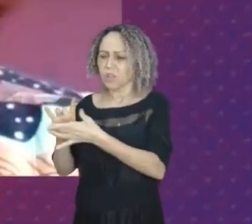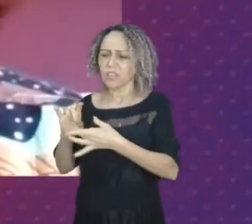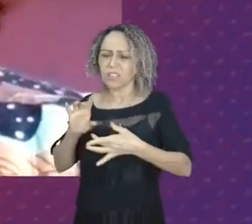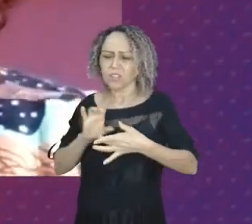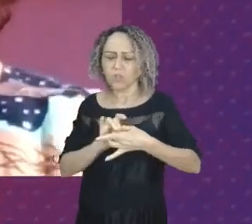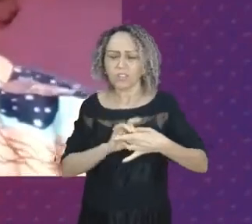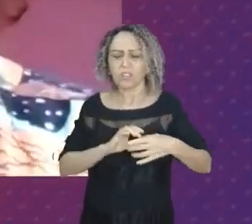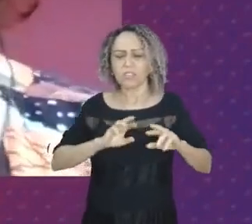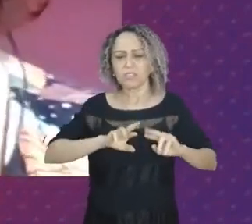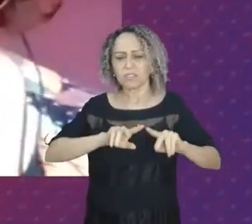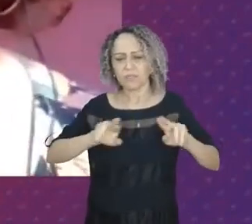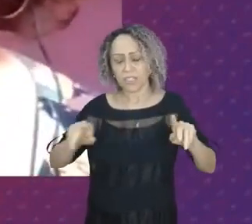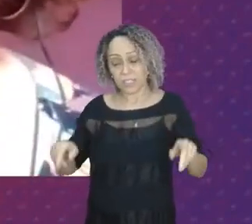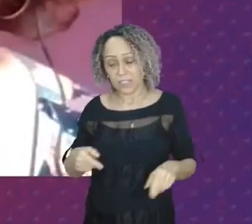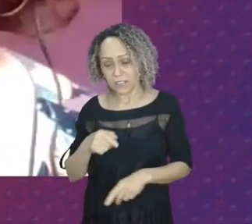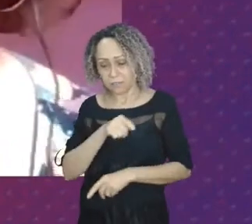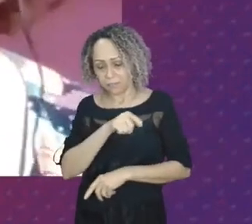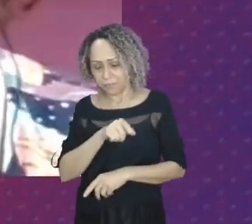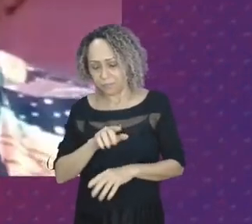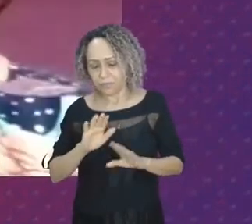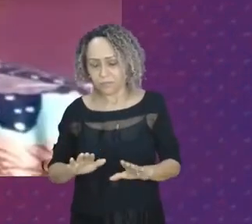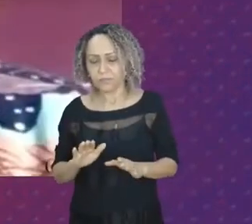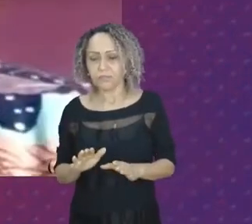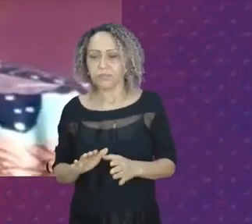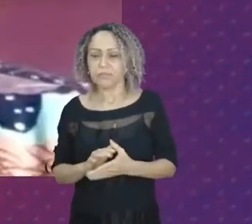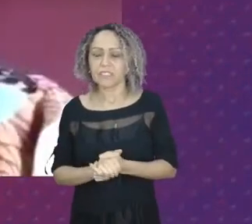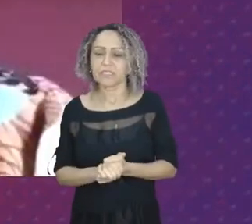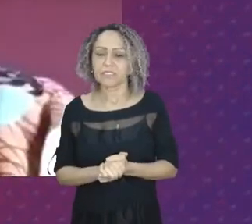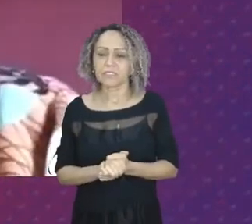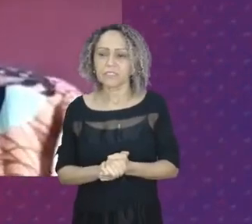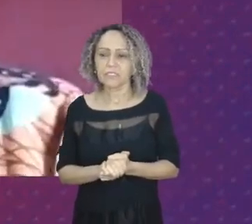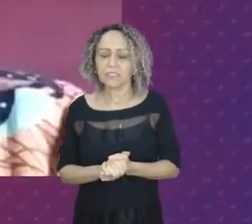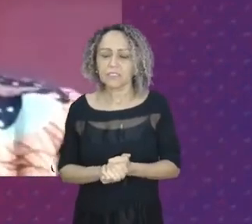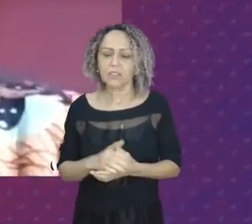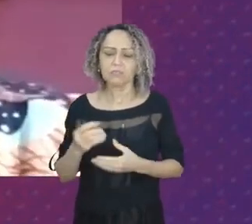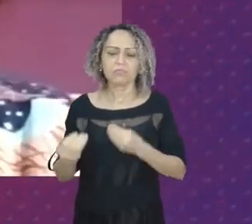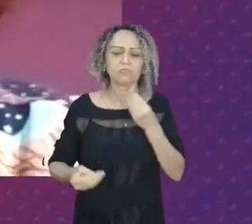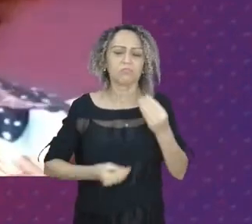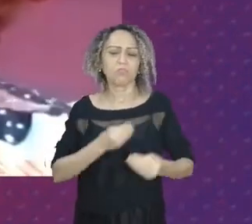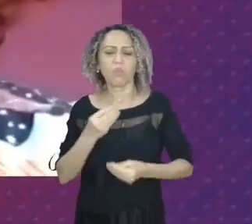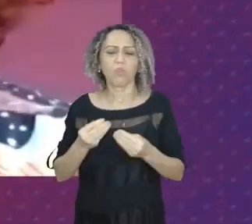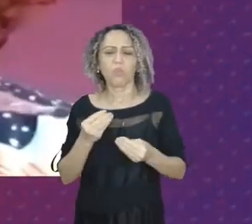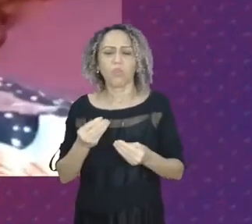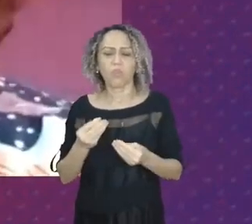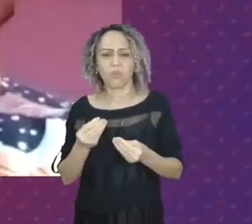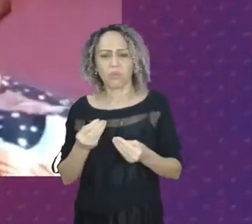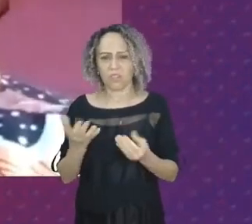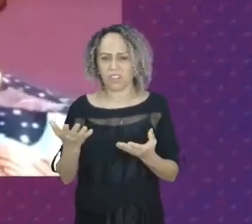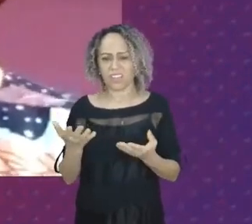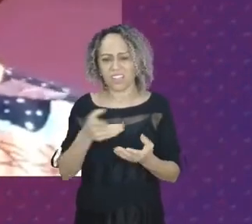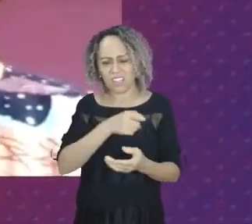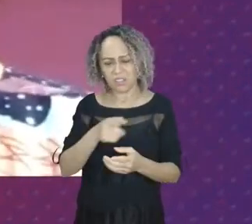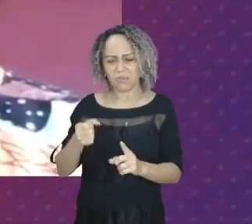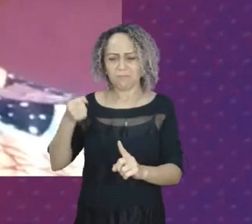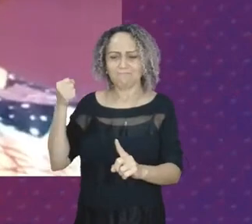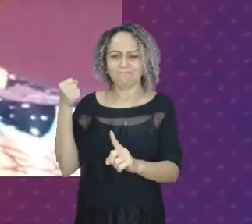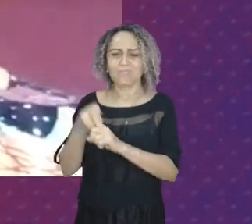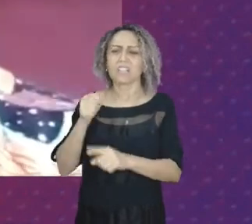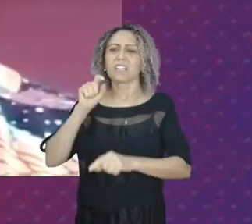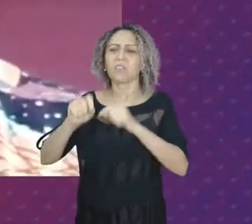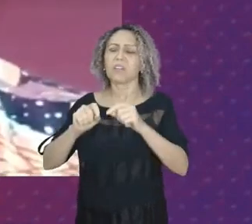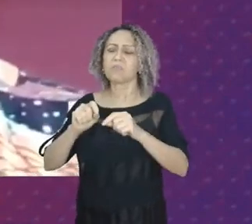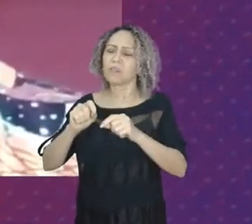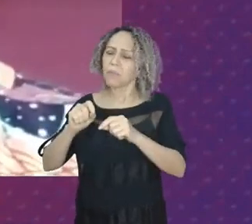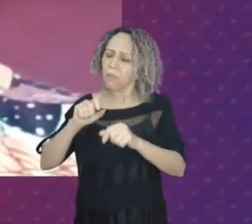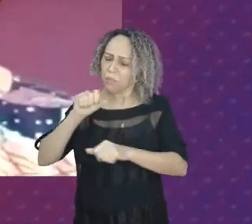políticas públicas. Essas sensibilidades que são individuais, elas vão impactar na efetivação das políticas públicas e vão